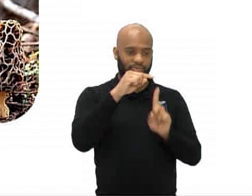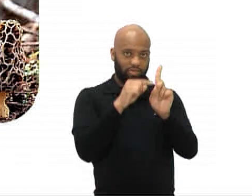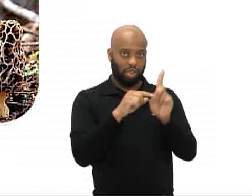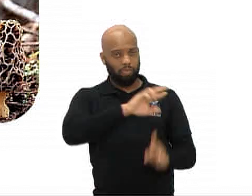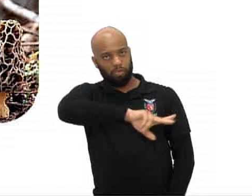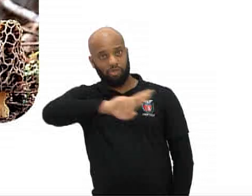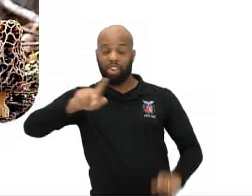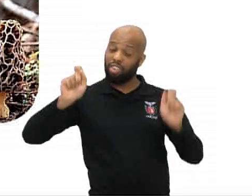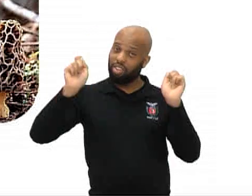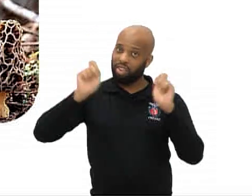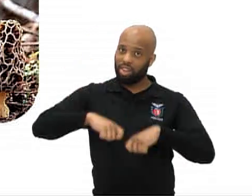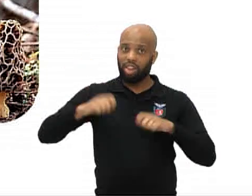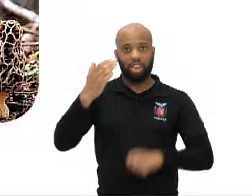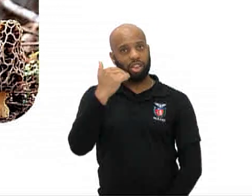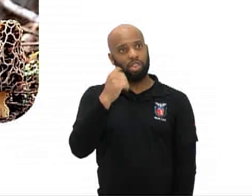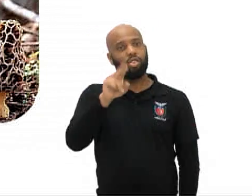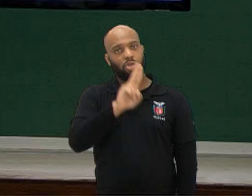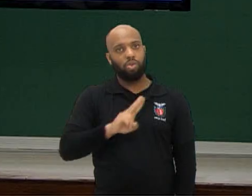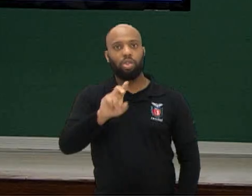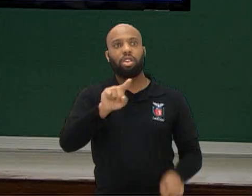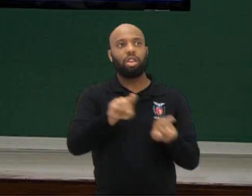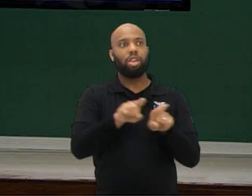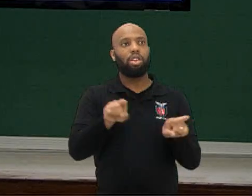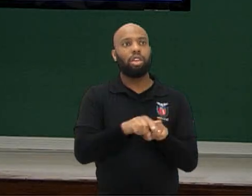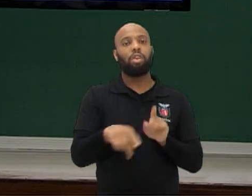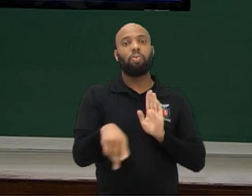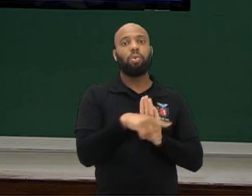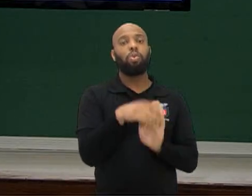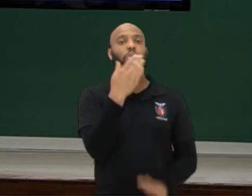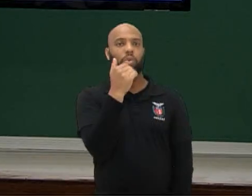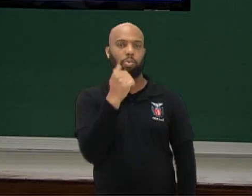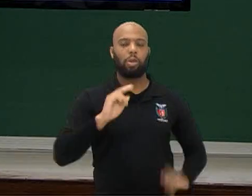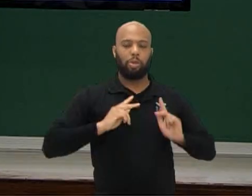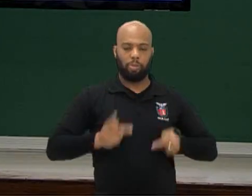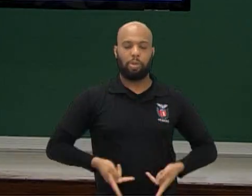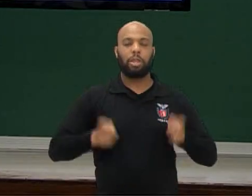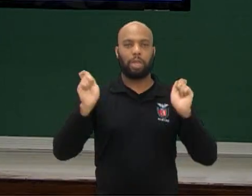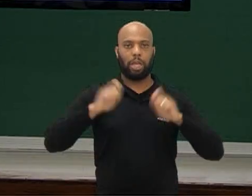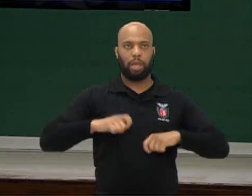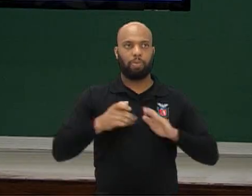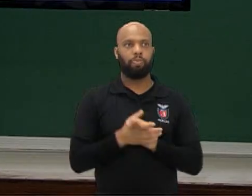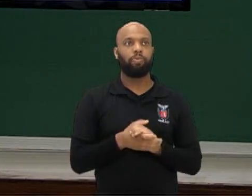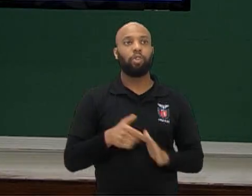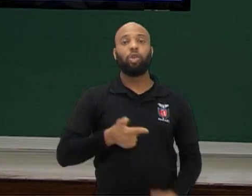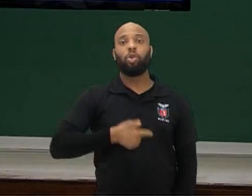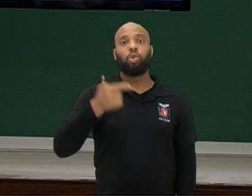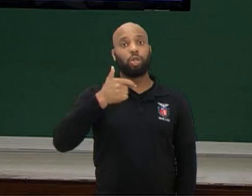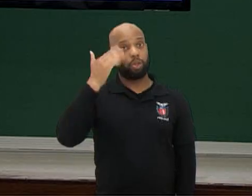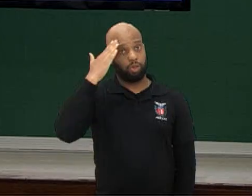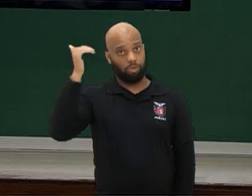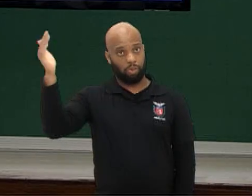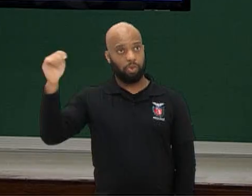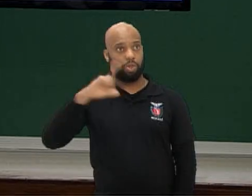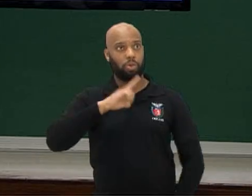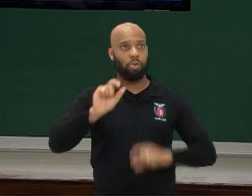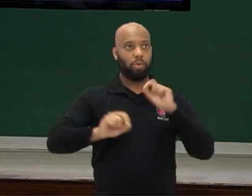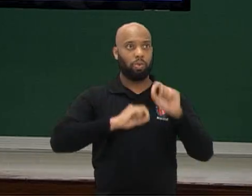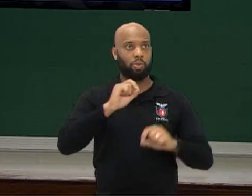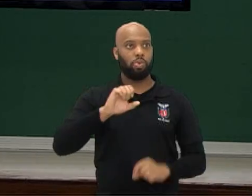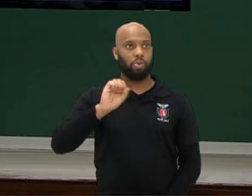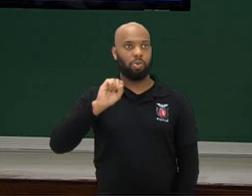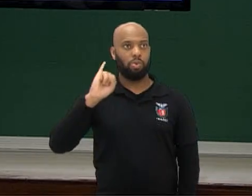são comestíveis e que são utilizados como fonte de alimento. O segundo mais consumido no mundo é